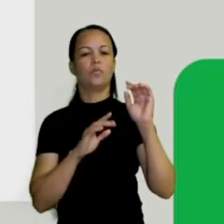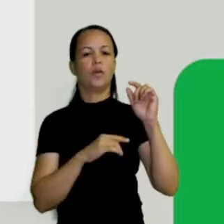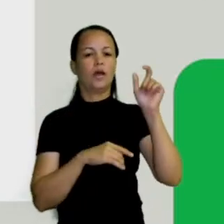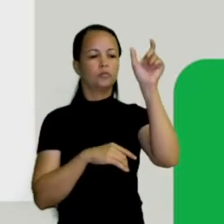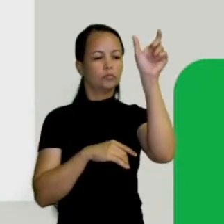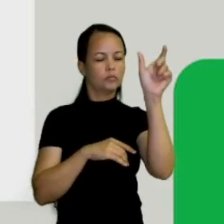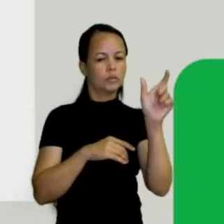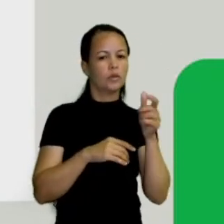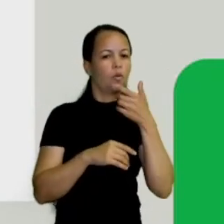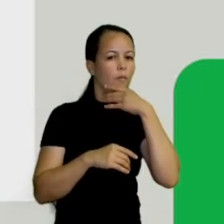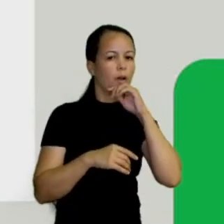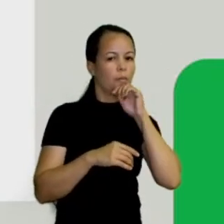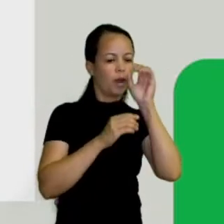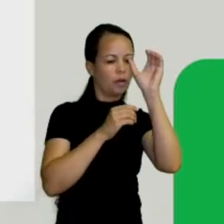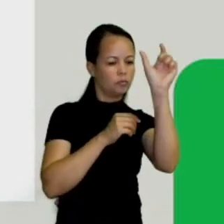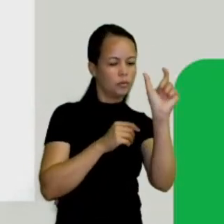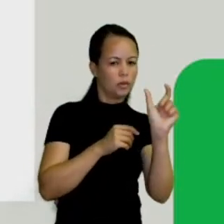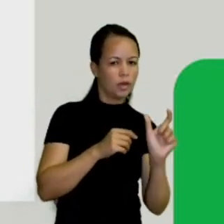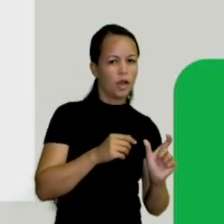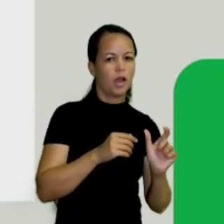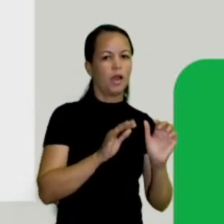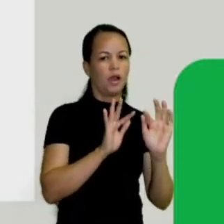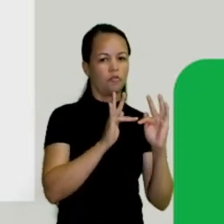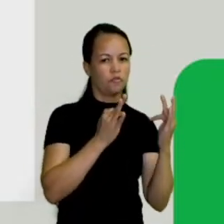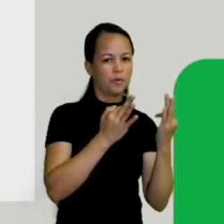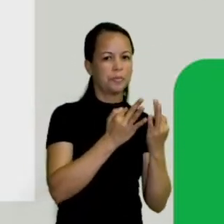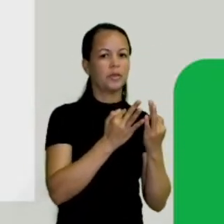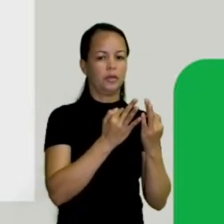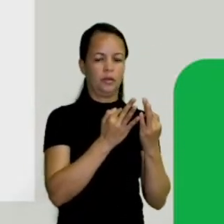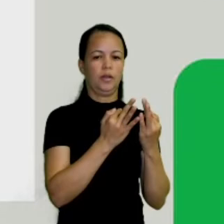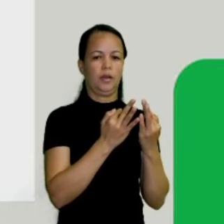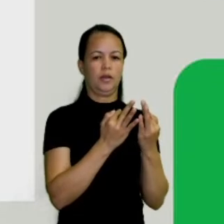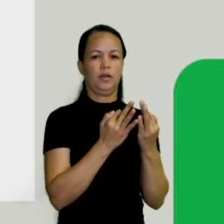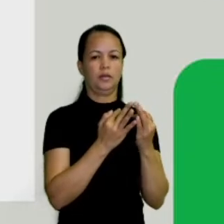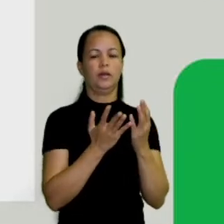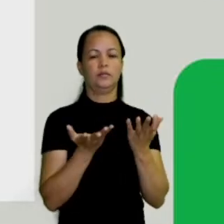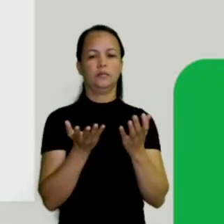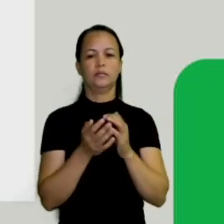também constrói com o nome das pessoas que estiverem na construção